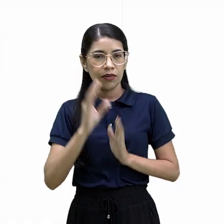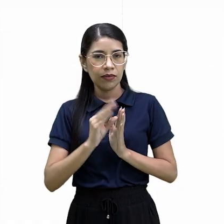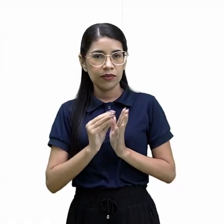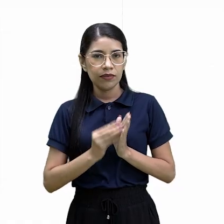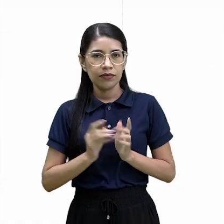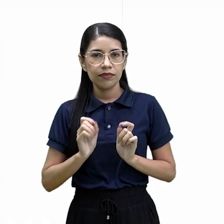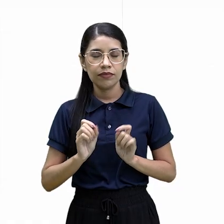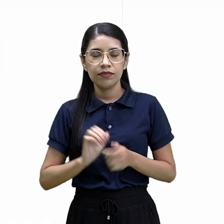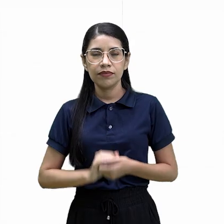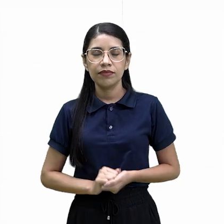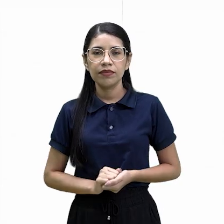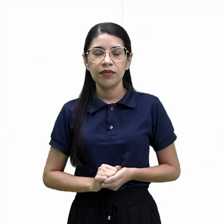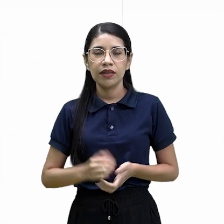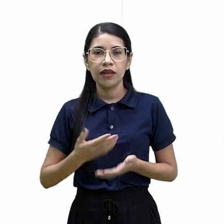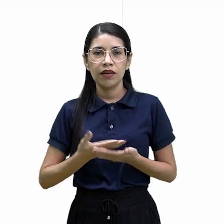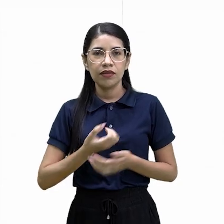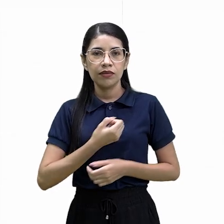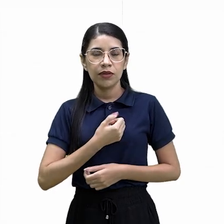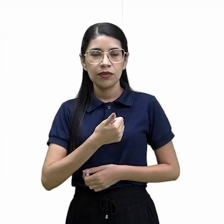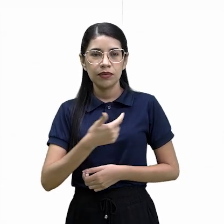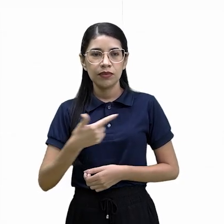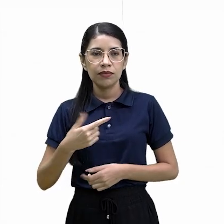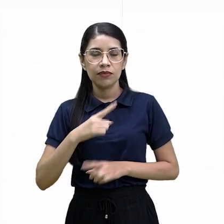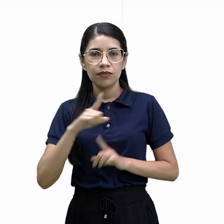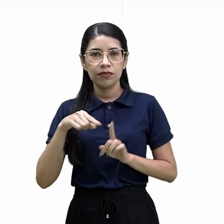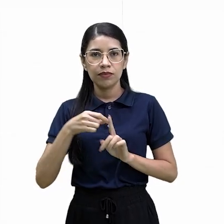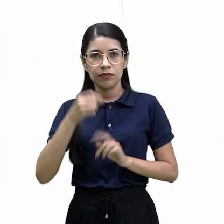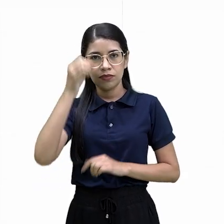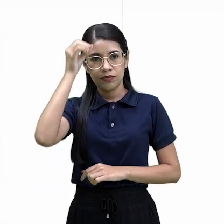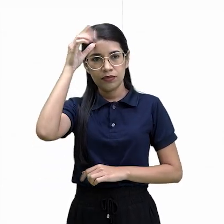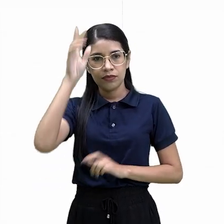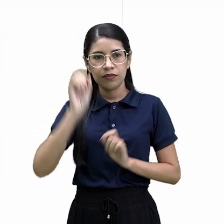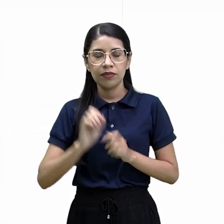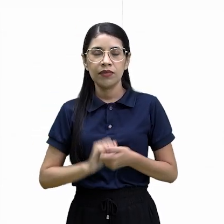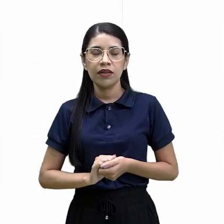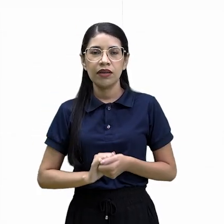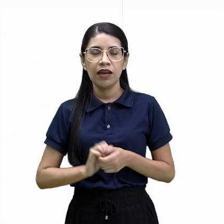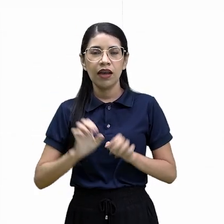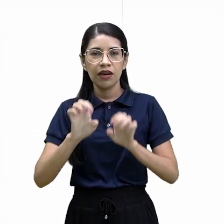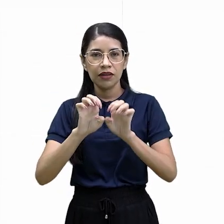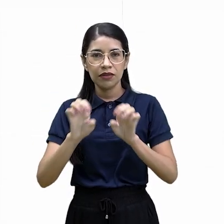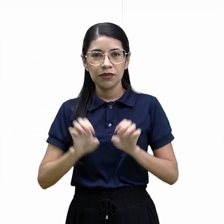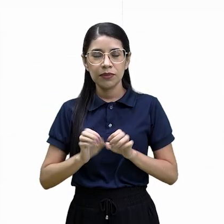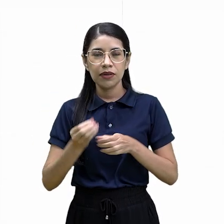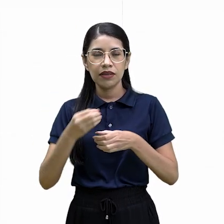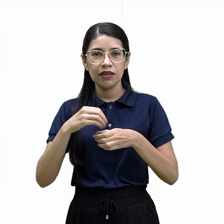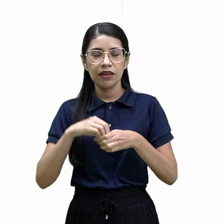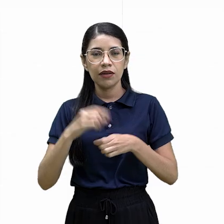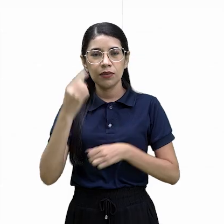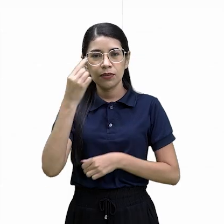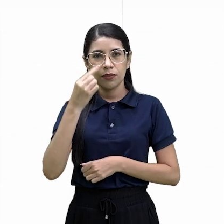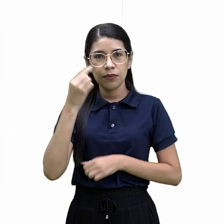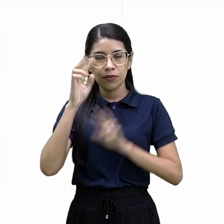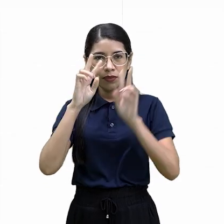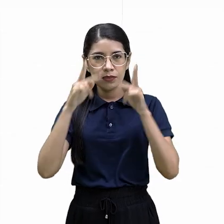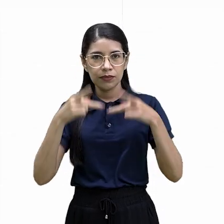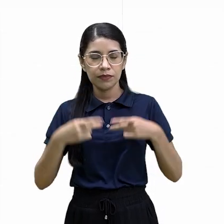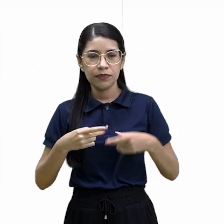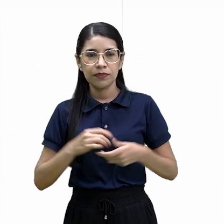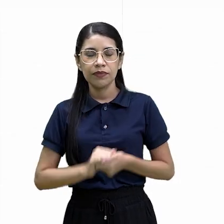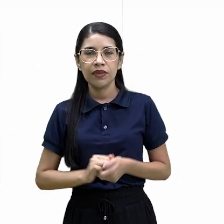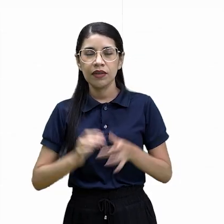conferir? Aula 12, objeto de conhecimento, anatomia óptica do olho